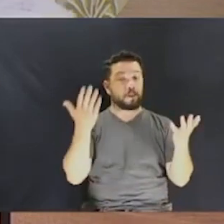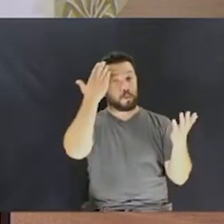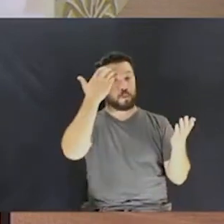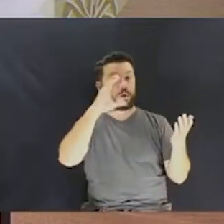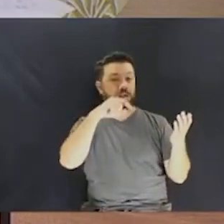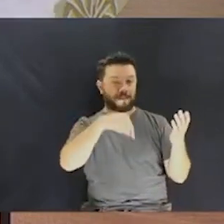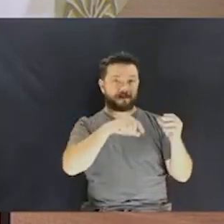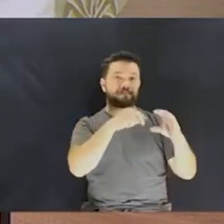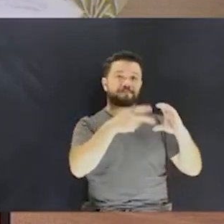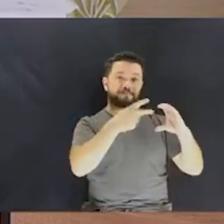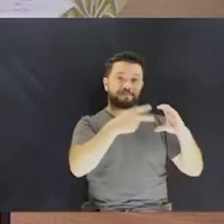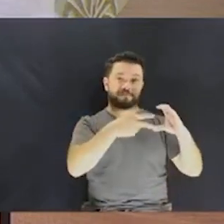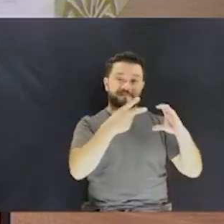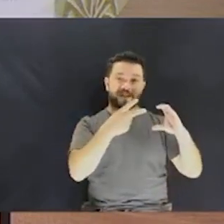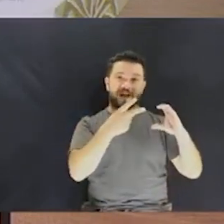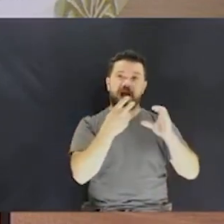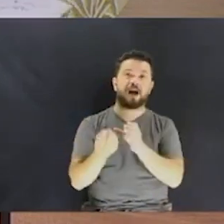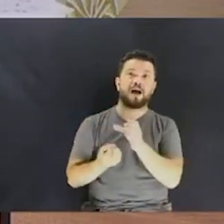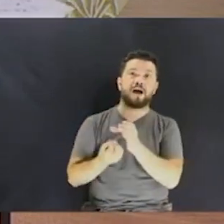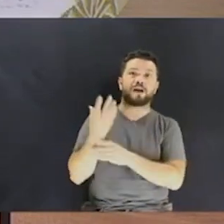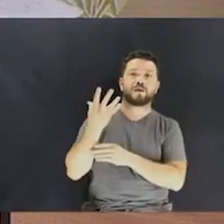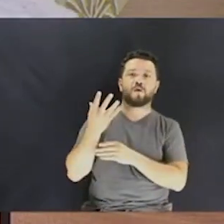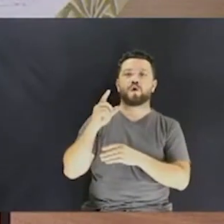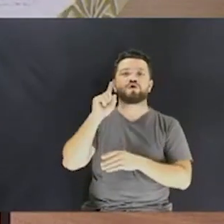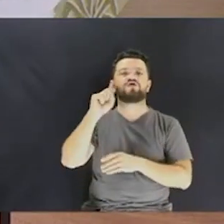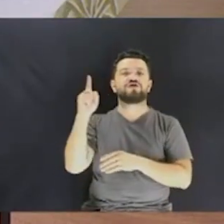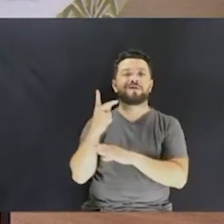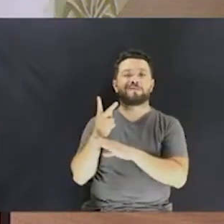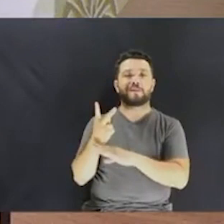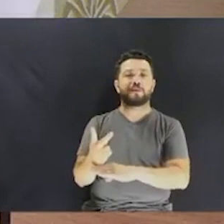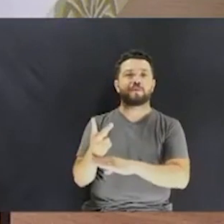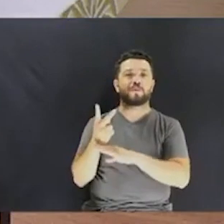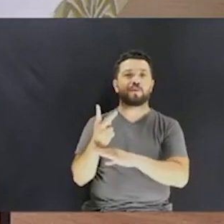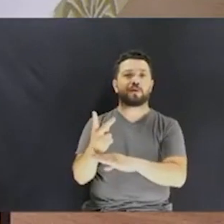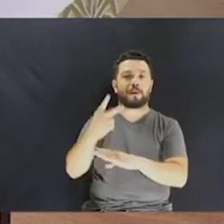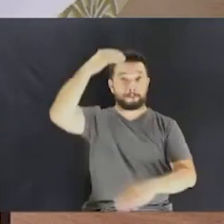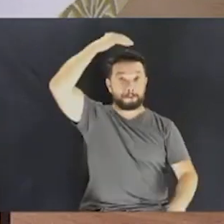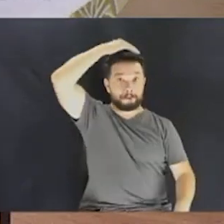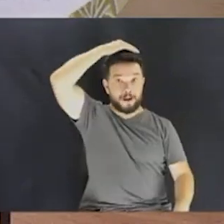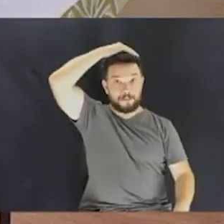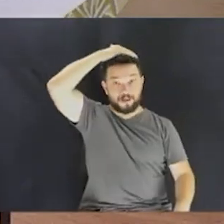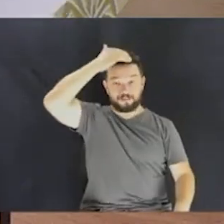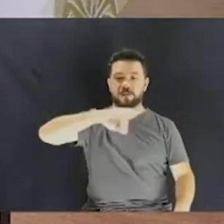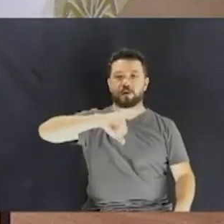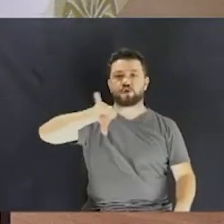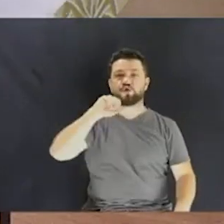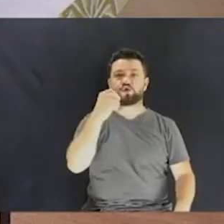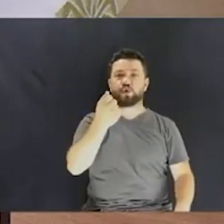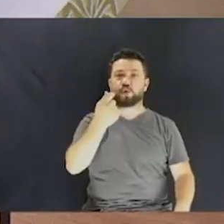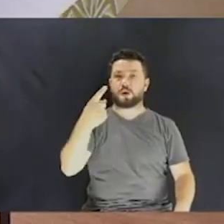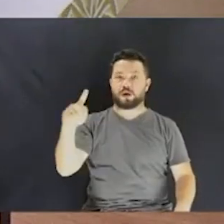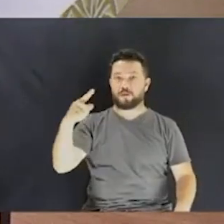I que vamos entregar este prêmio em em breve eternizando a memória do Santo Padre em honraria